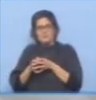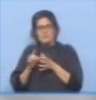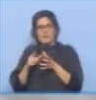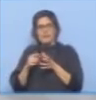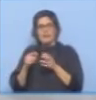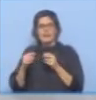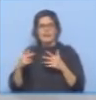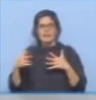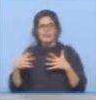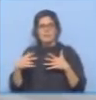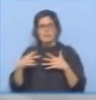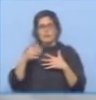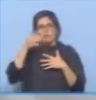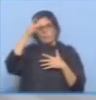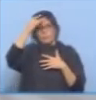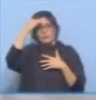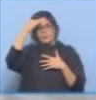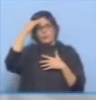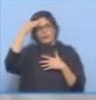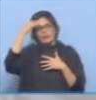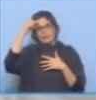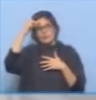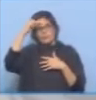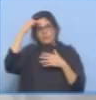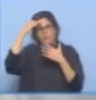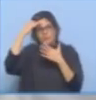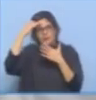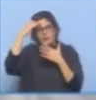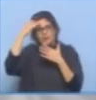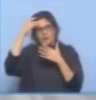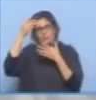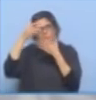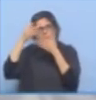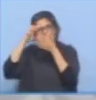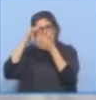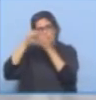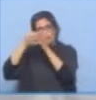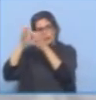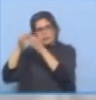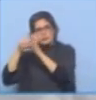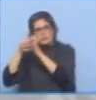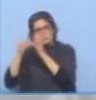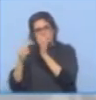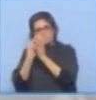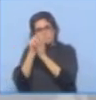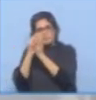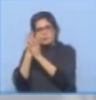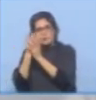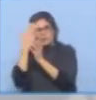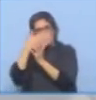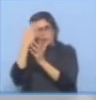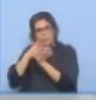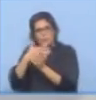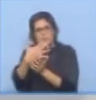oração na mesma em conjunto, depois das jornadas. E é muito isso que fica, é uma relação que se constrói no âmbito das jornadas, que é uma